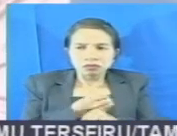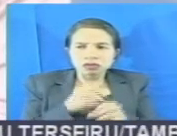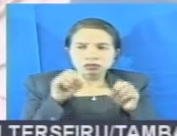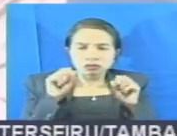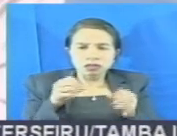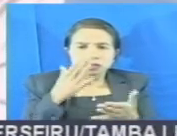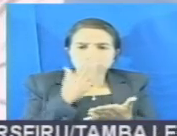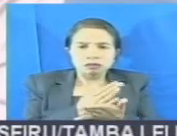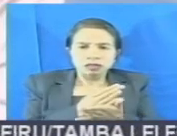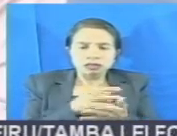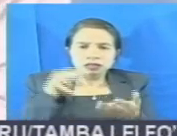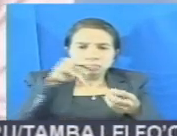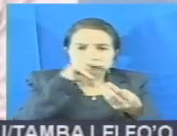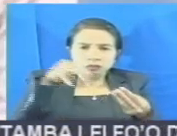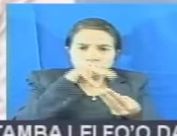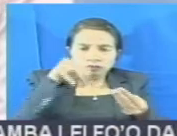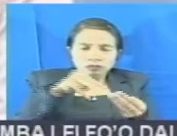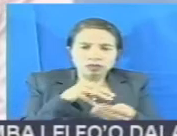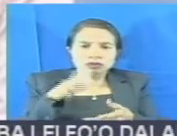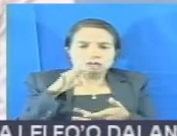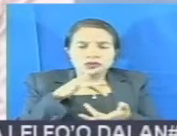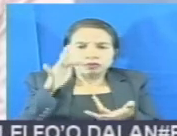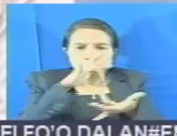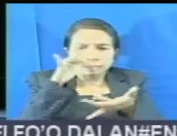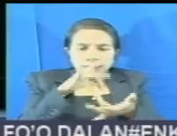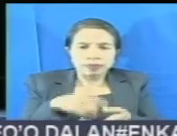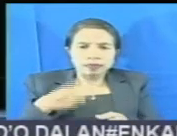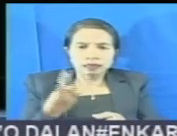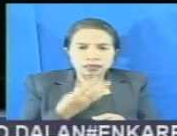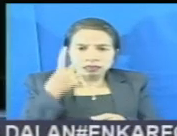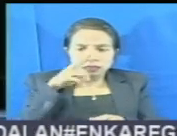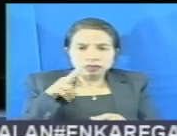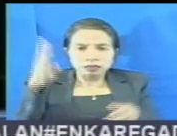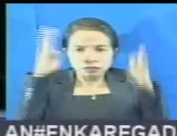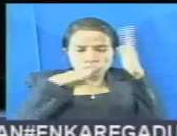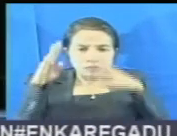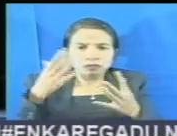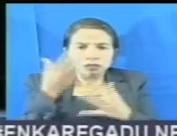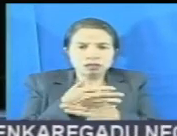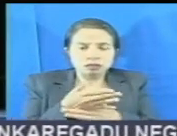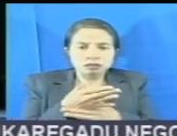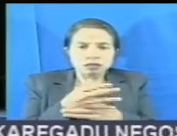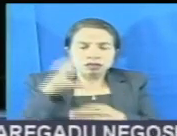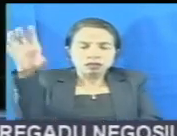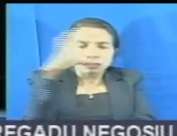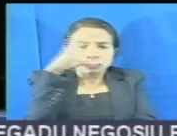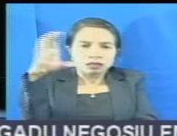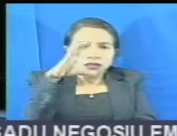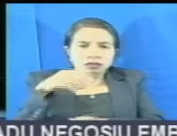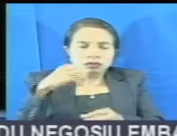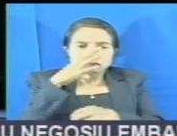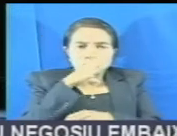ser no movimento operação? Ita haré para situação be tama Natal ano novo. Ita